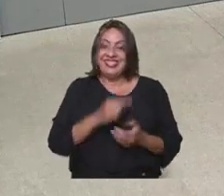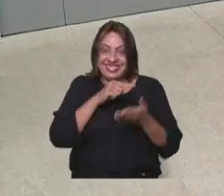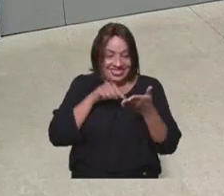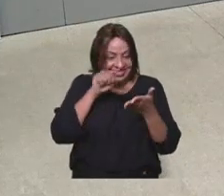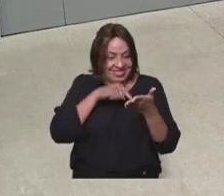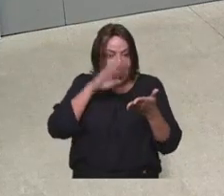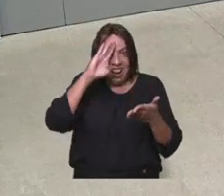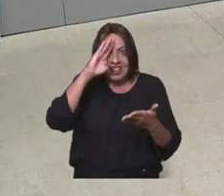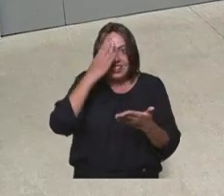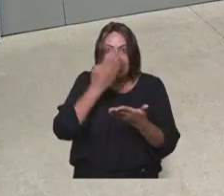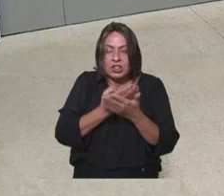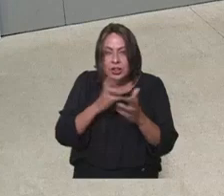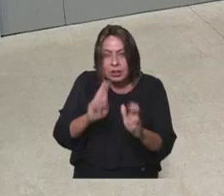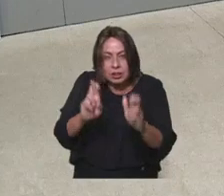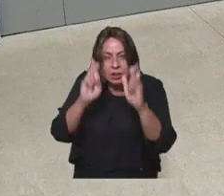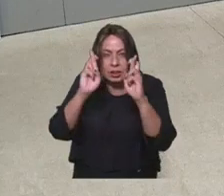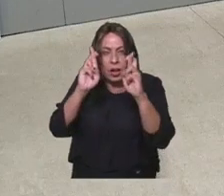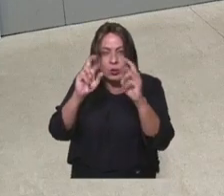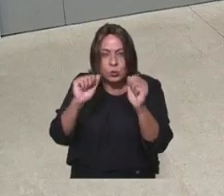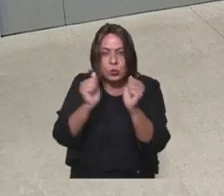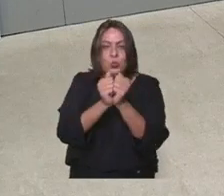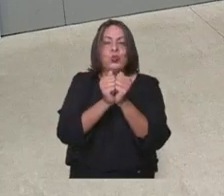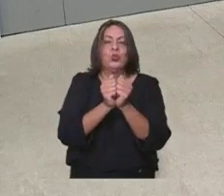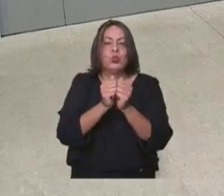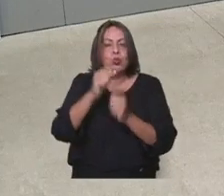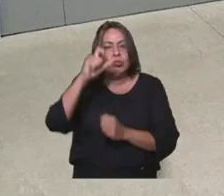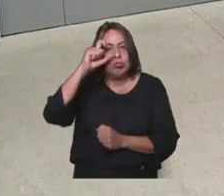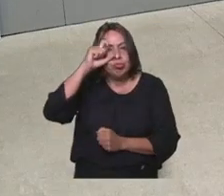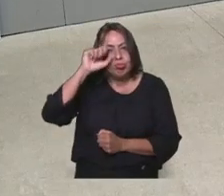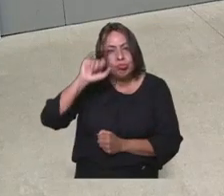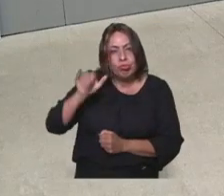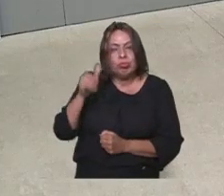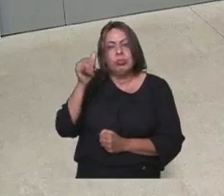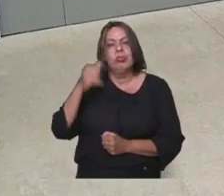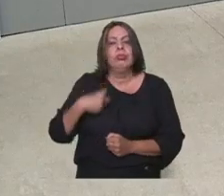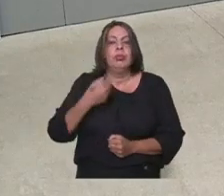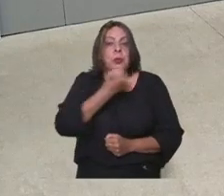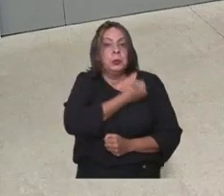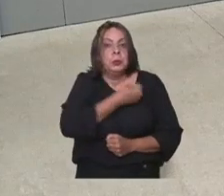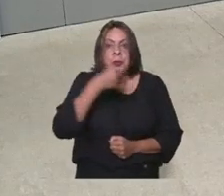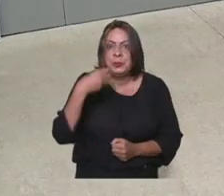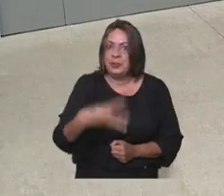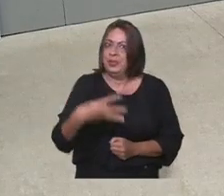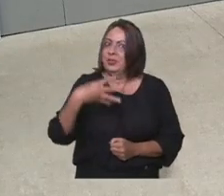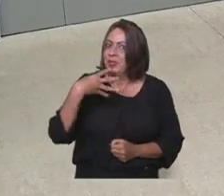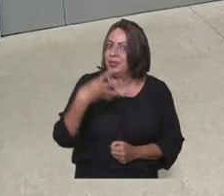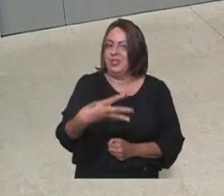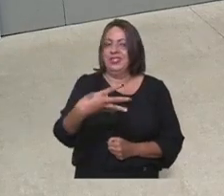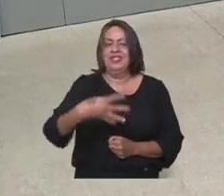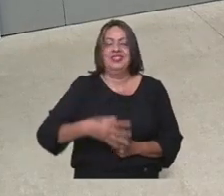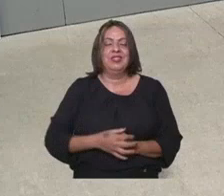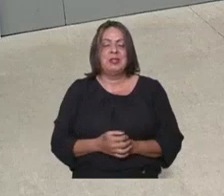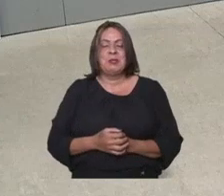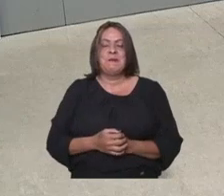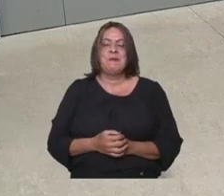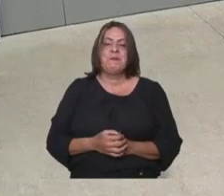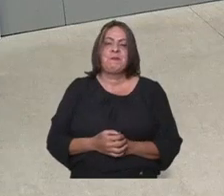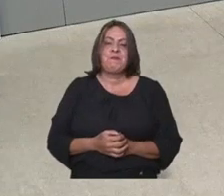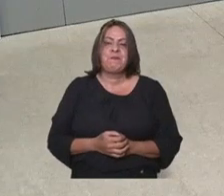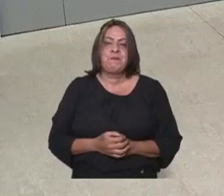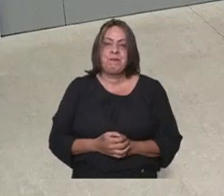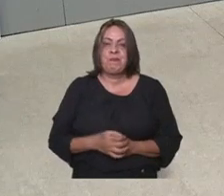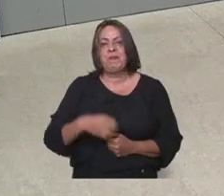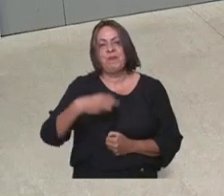marcando, acredita, torce junto comigo, vamos nessa, número 4 agora, 4, 4, 4 subiu, sobe